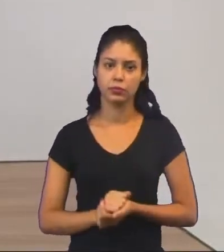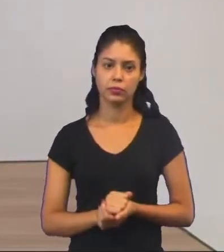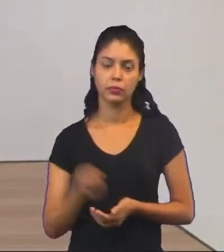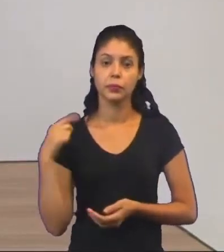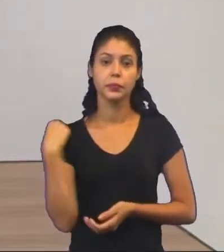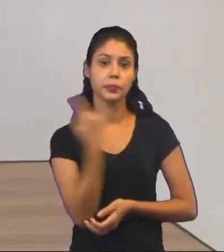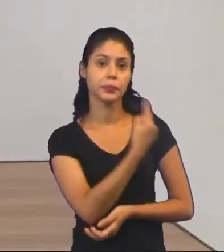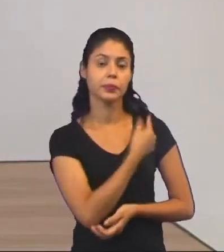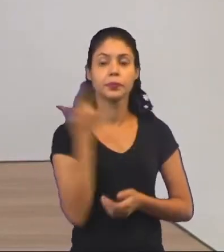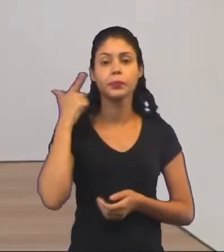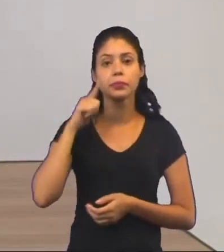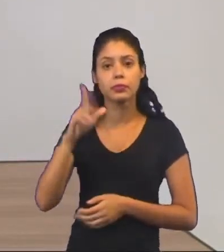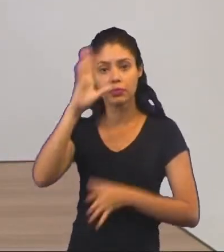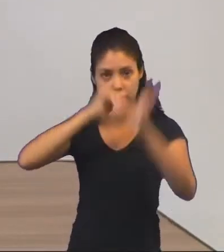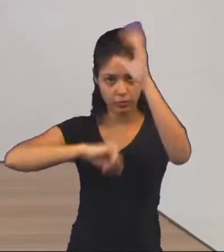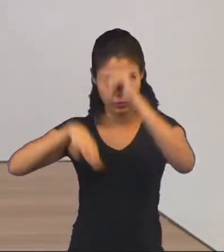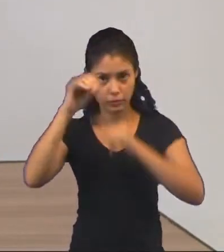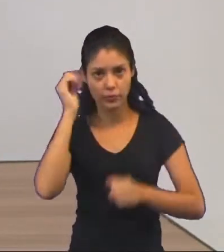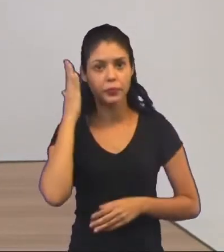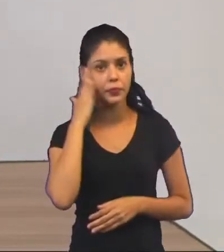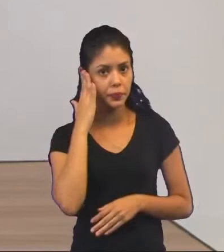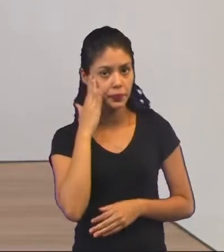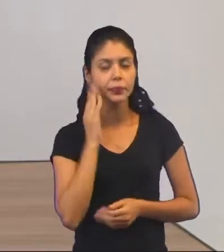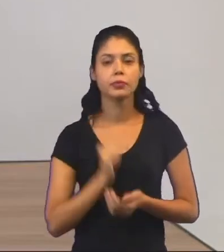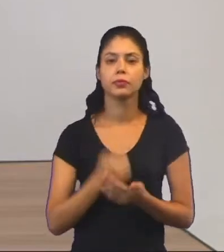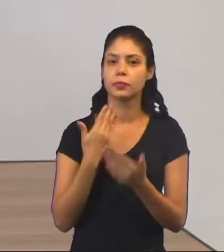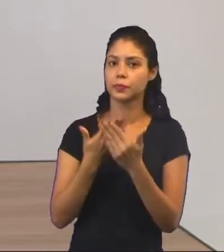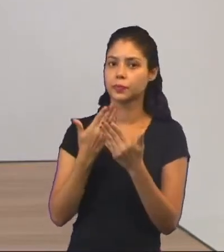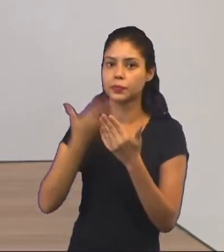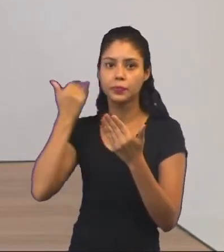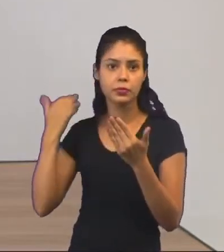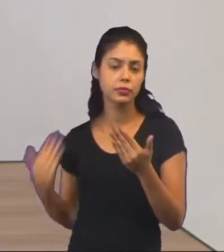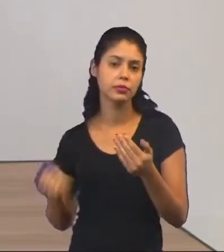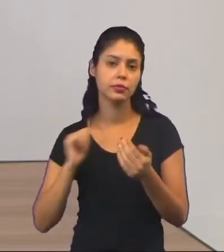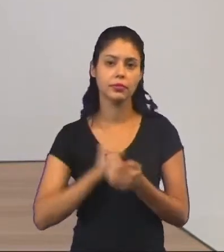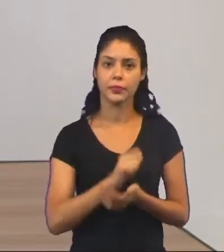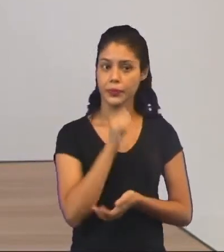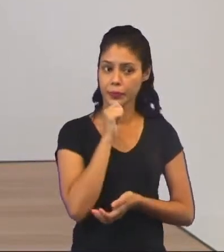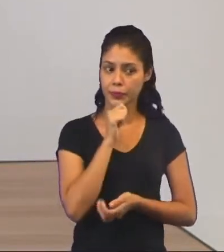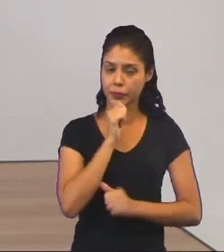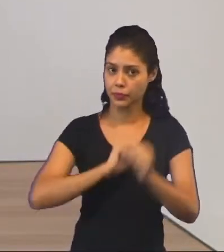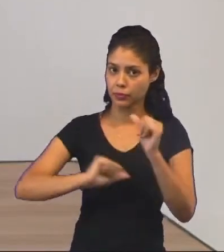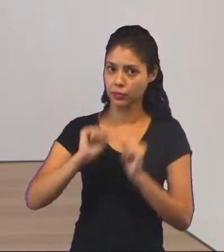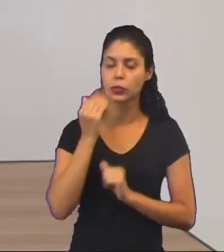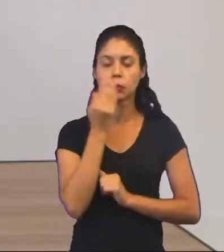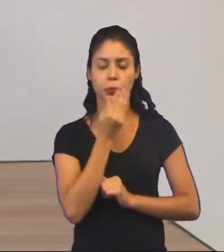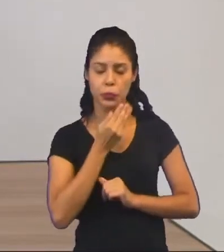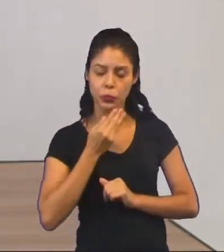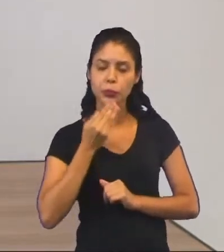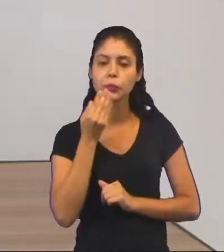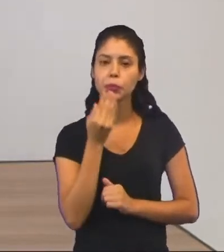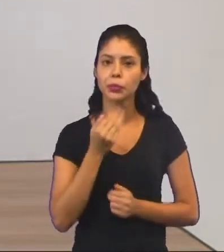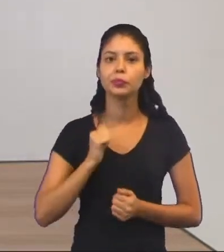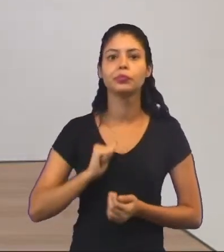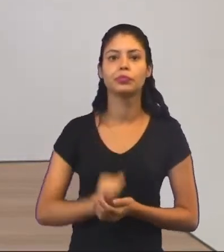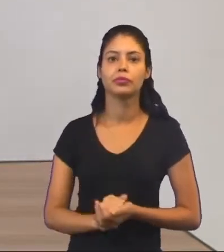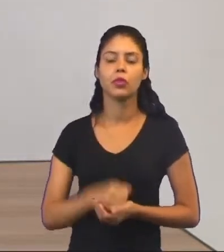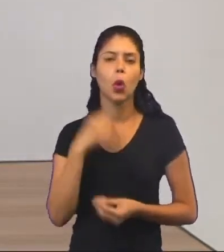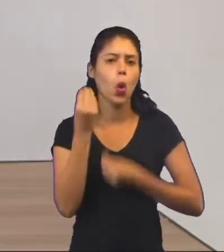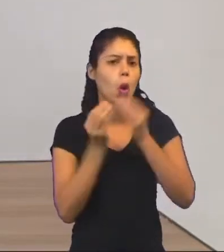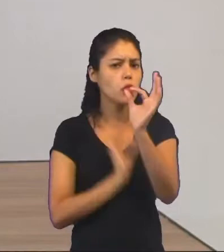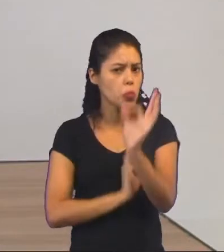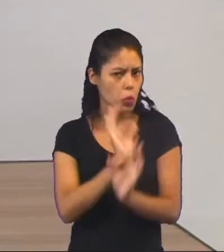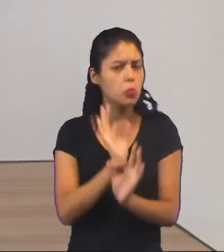e nós conseguimos aprender e compreender na aula anterior que ainda que mude o sabor, ainda que mude a forma